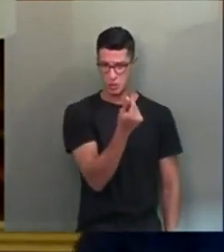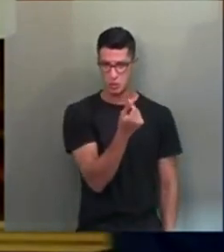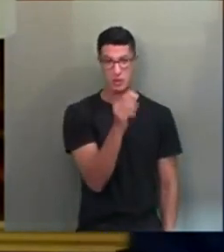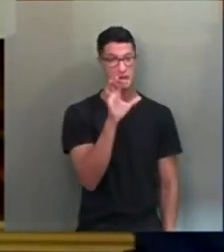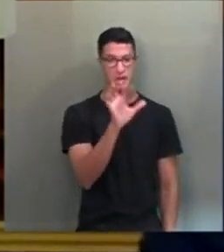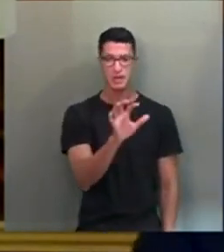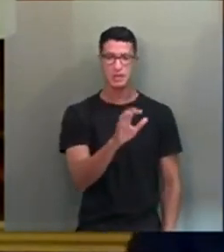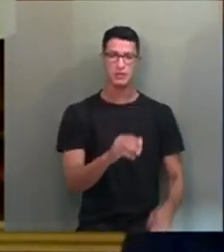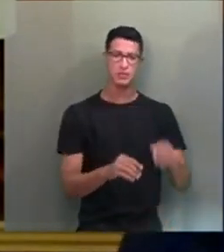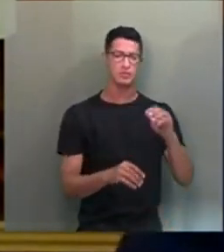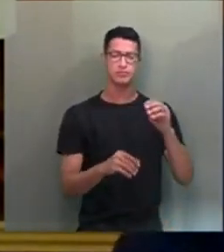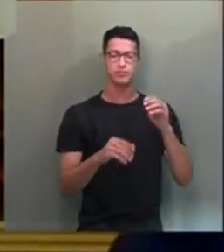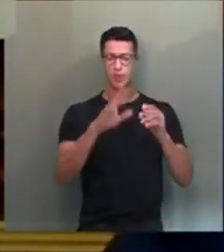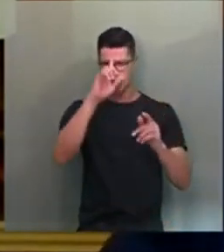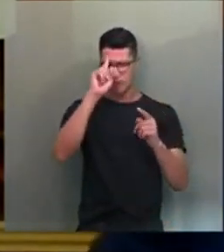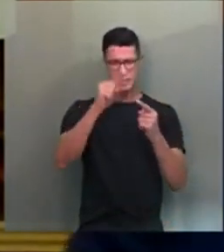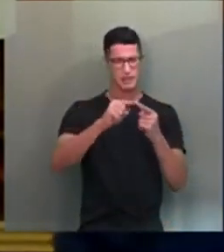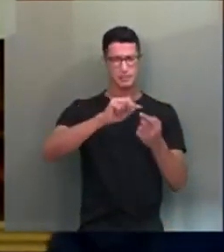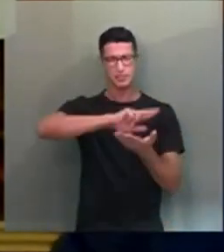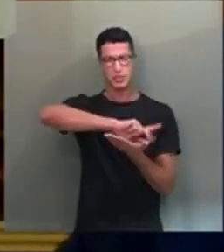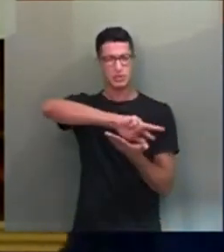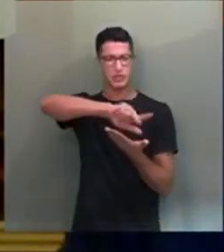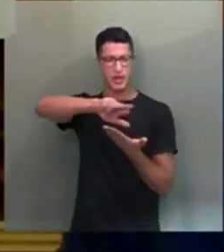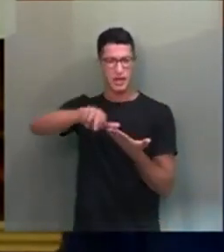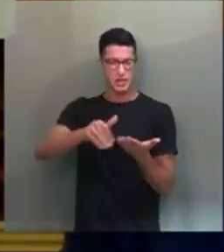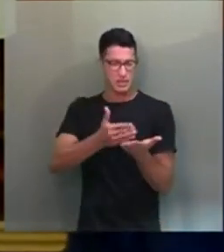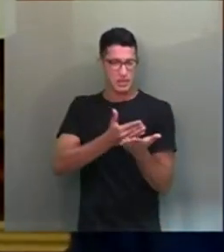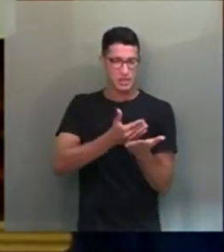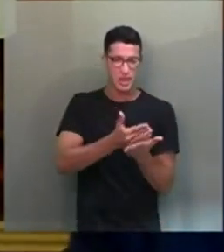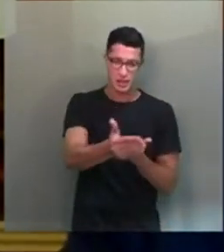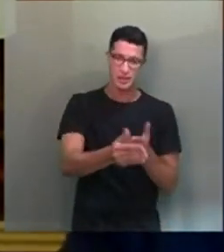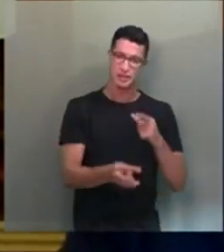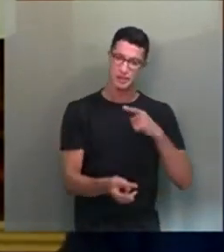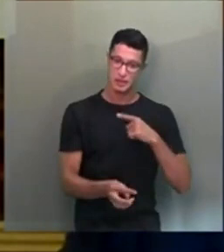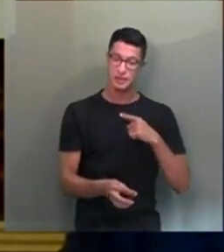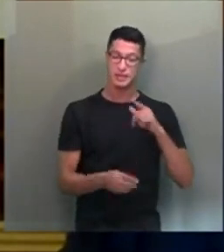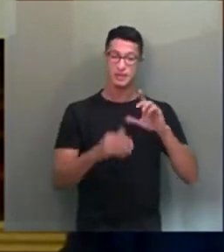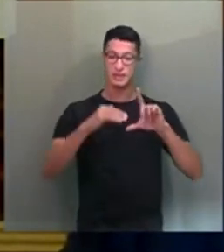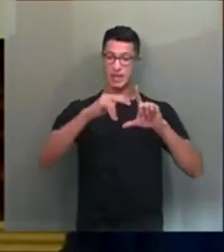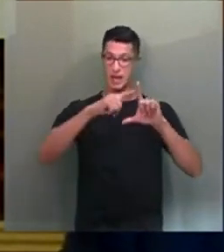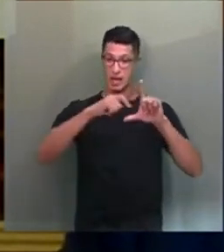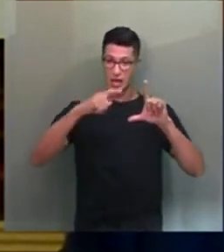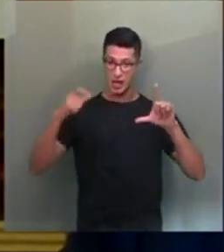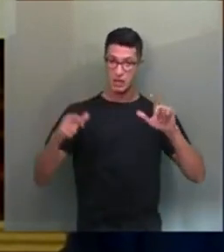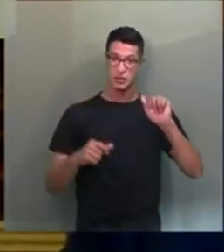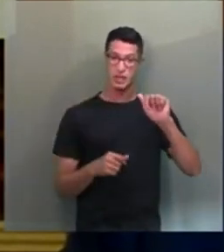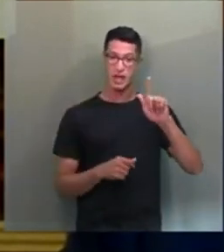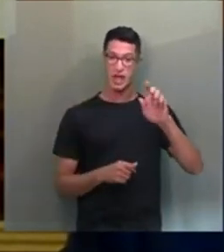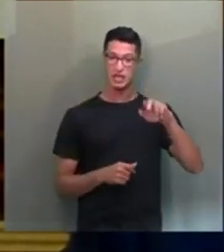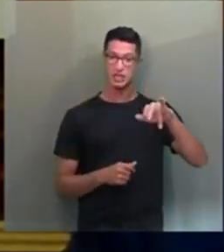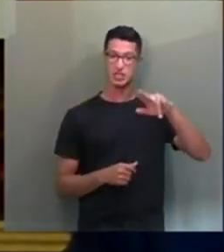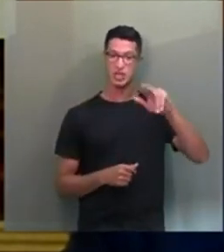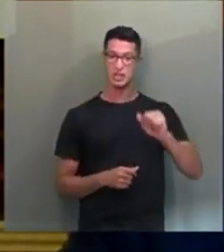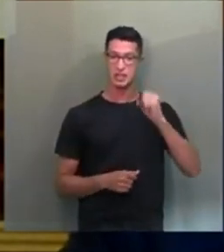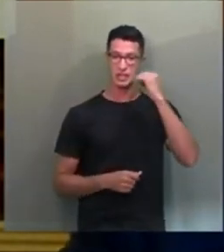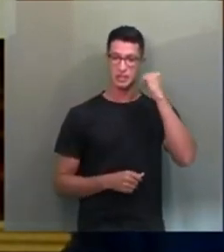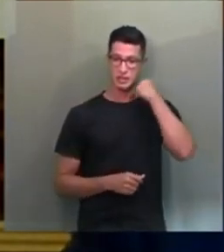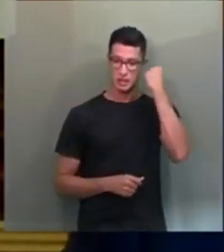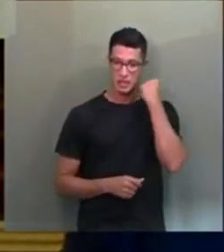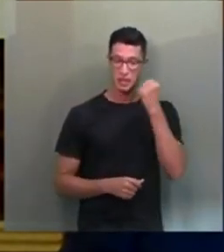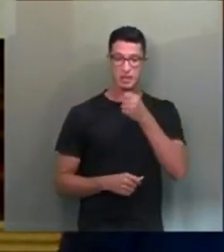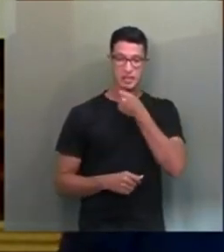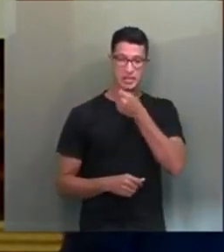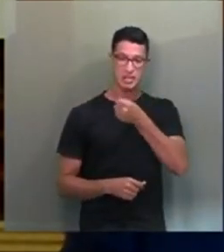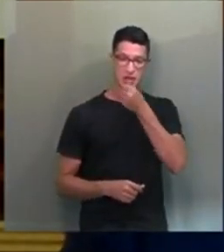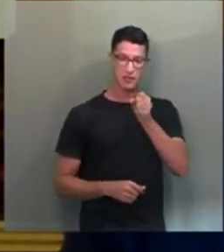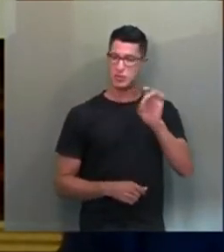foi objeto de inúmeras iniciativas da Rádio e da Agência Senado. Entrevistas não